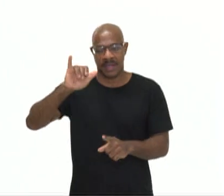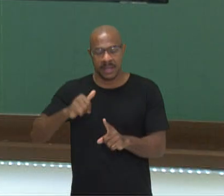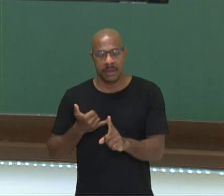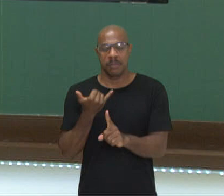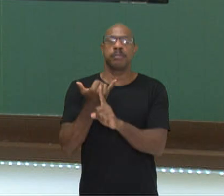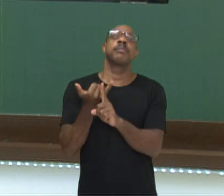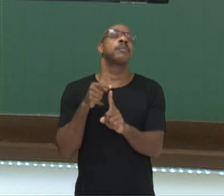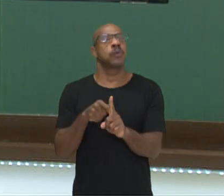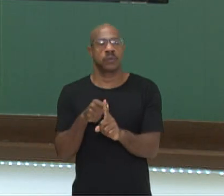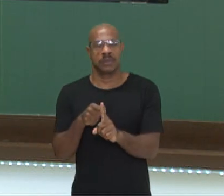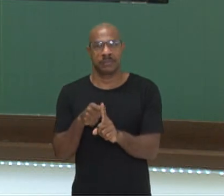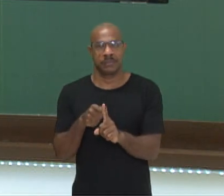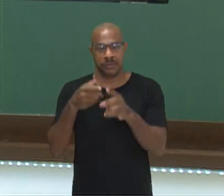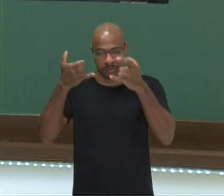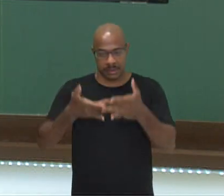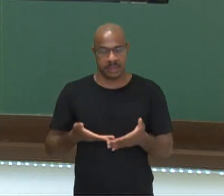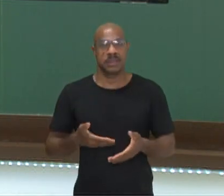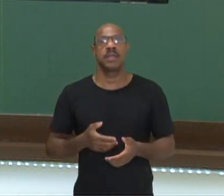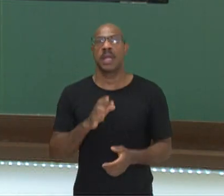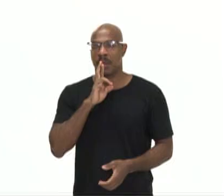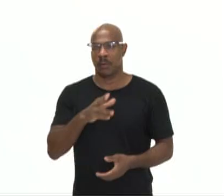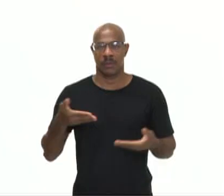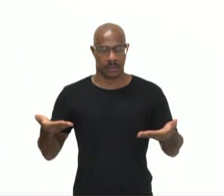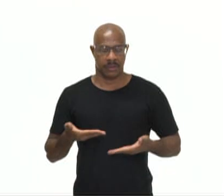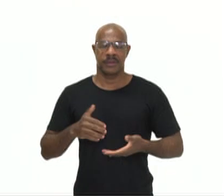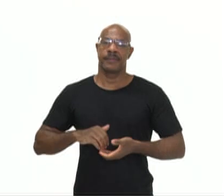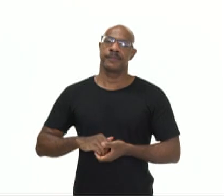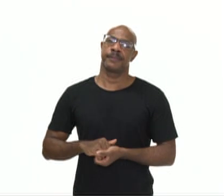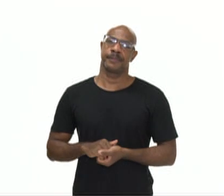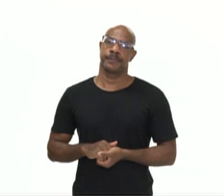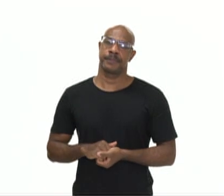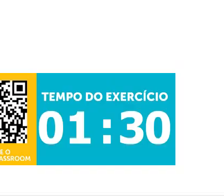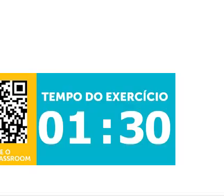bullying. Justifique. Responda.